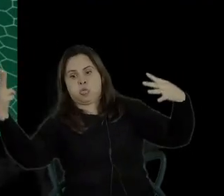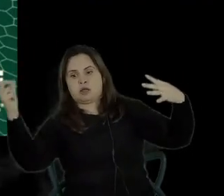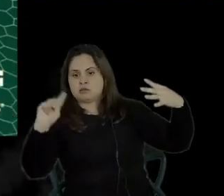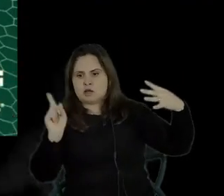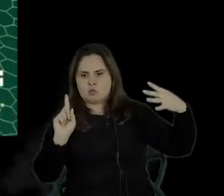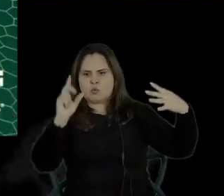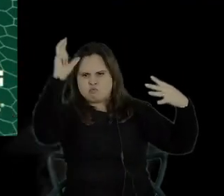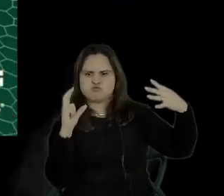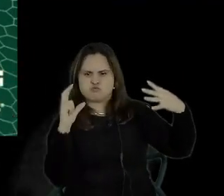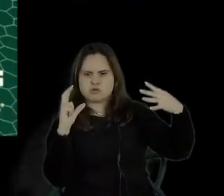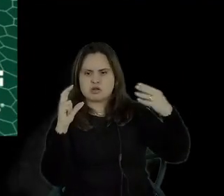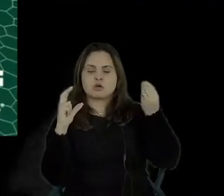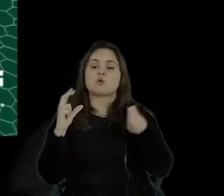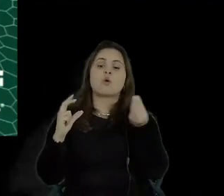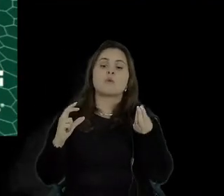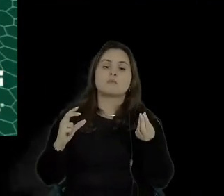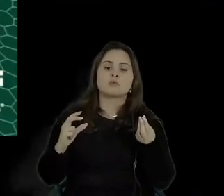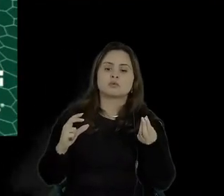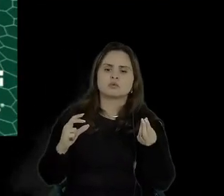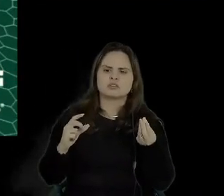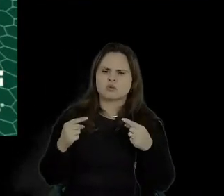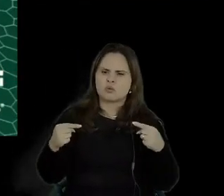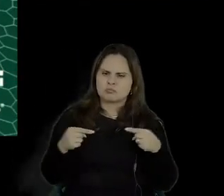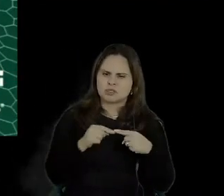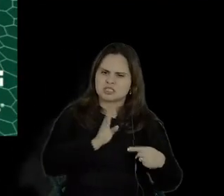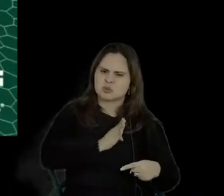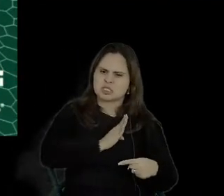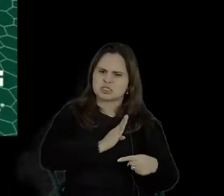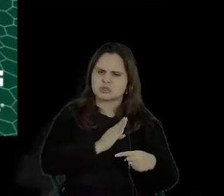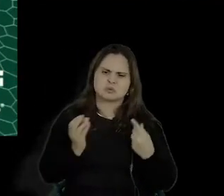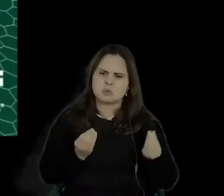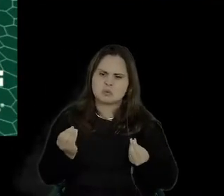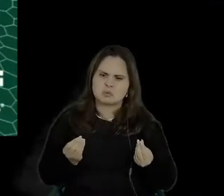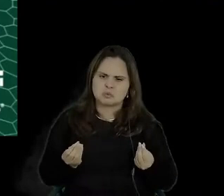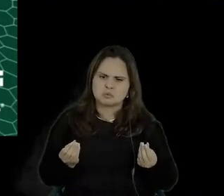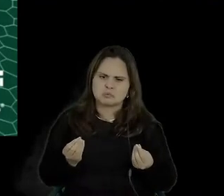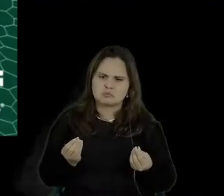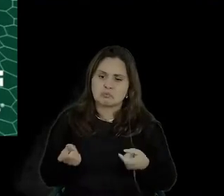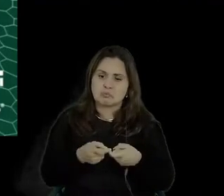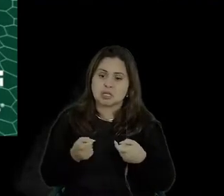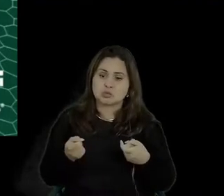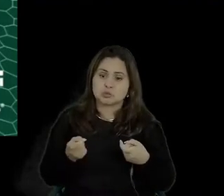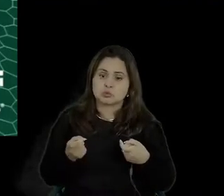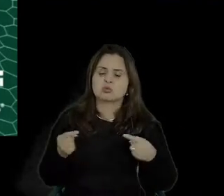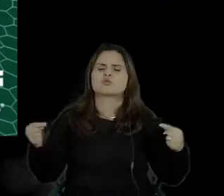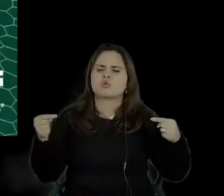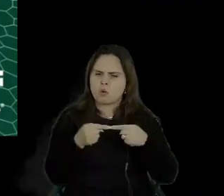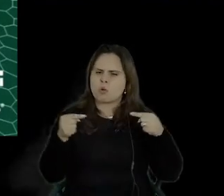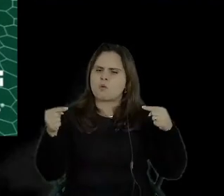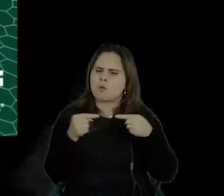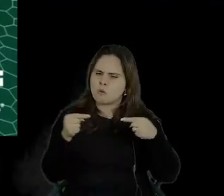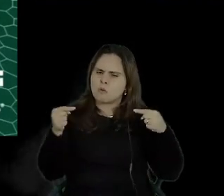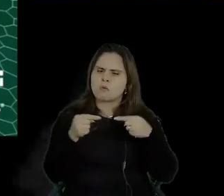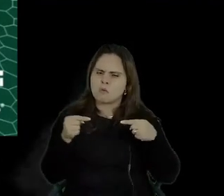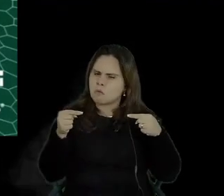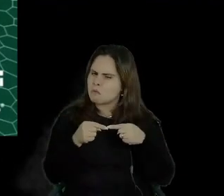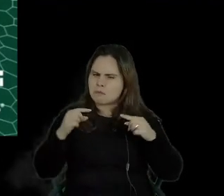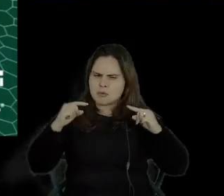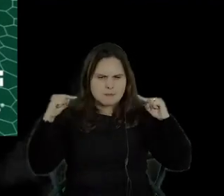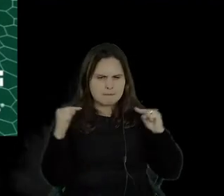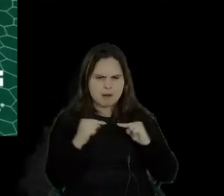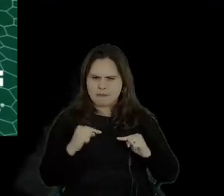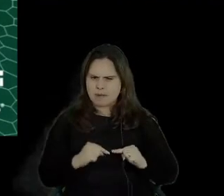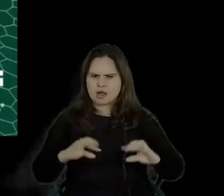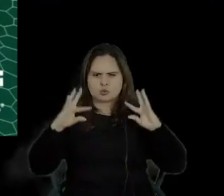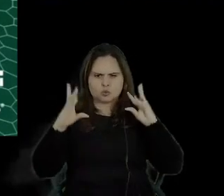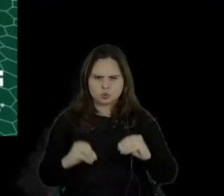Mas o que isso tem a ver com cardiologia? É que tudo, sem exceção, lançamento de satélite, lançamento